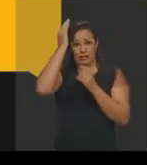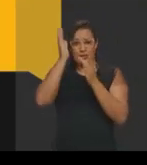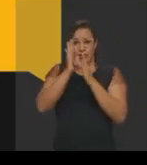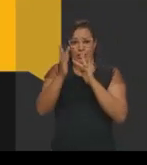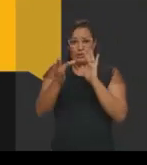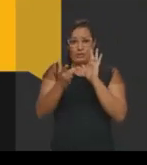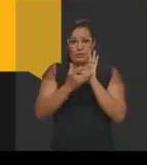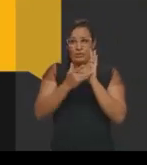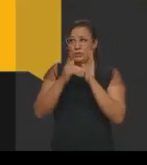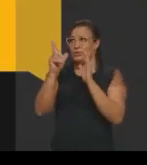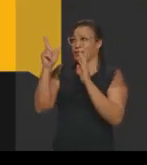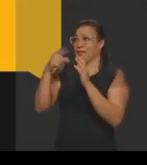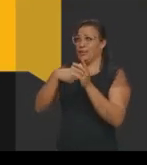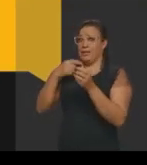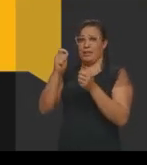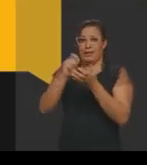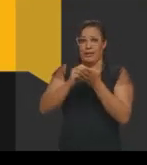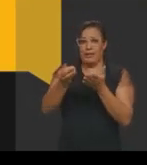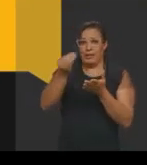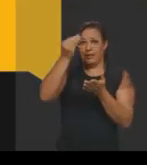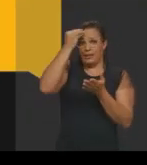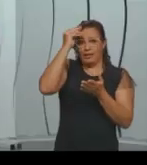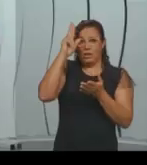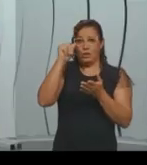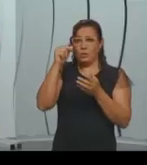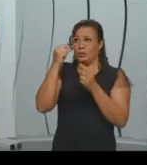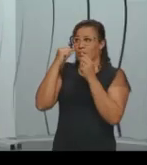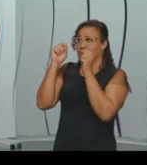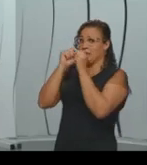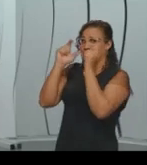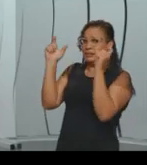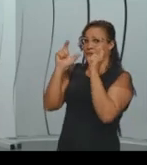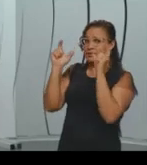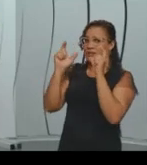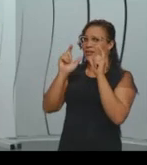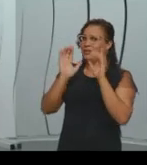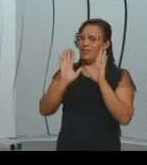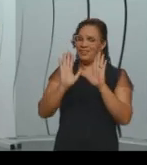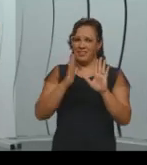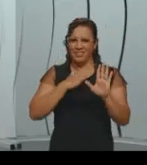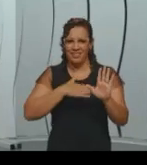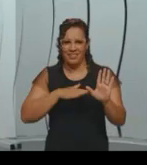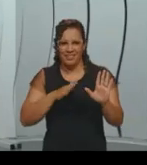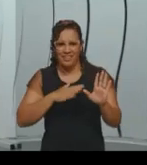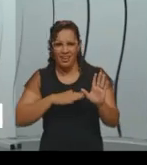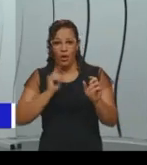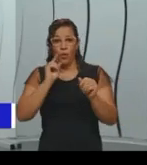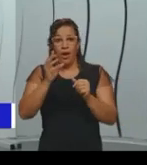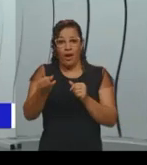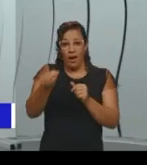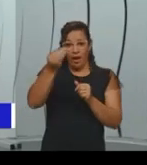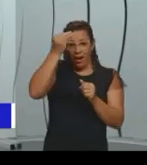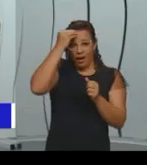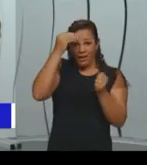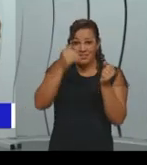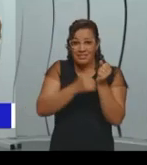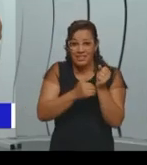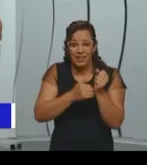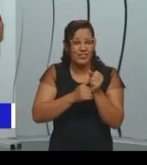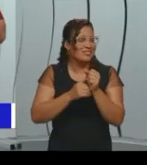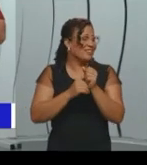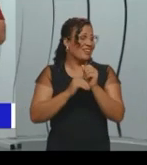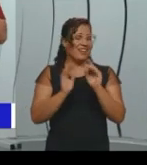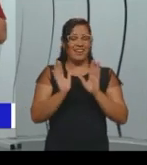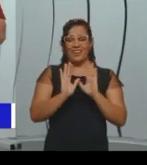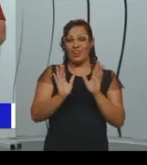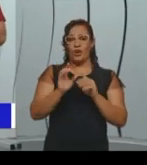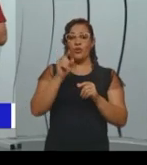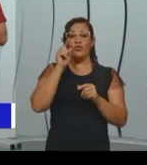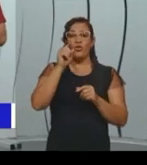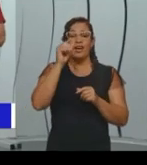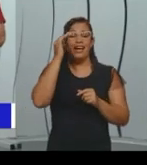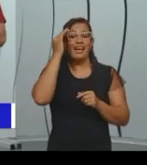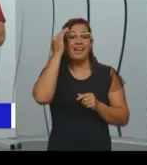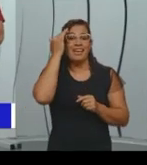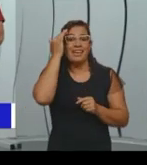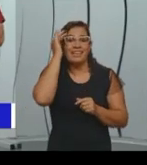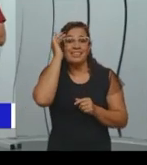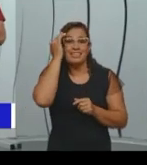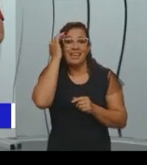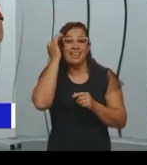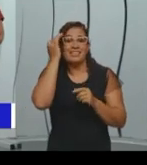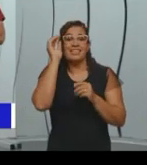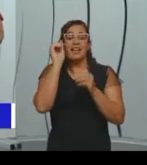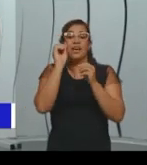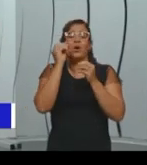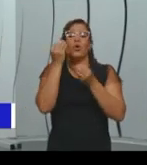eu nunca vou conseguir memorizar um negócio desse. Gente, o segredo não é memorizar. O segredo é você compreender o que